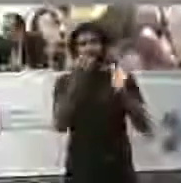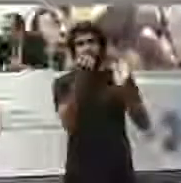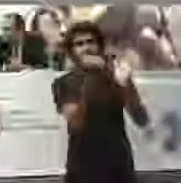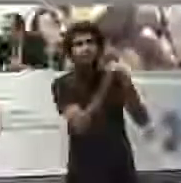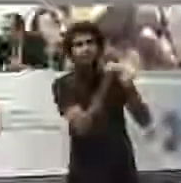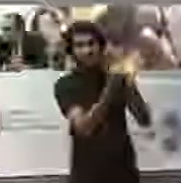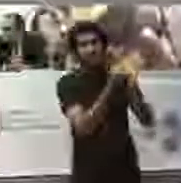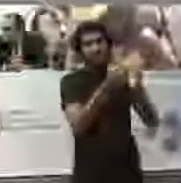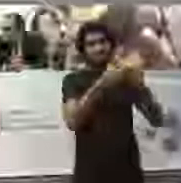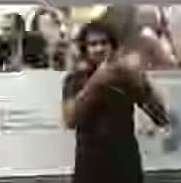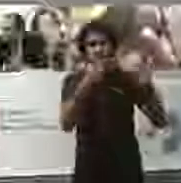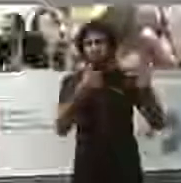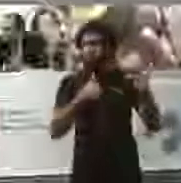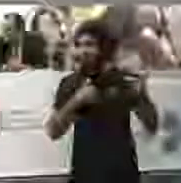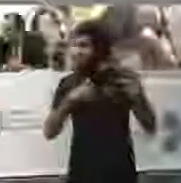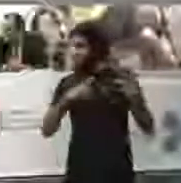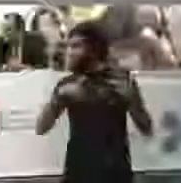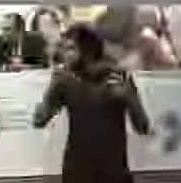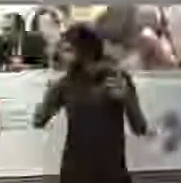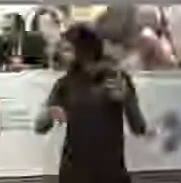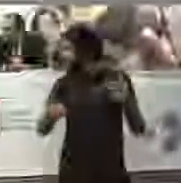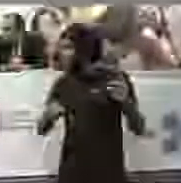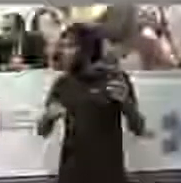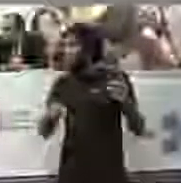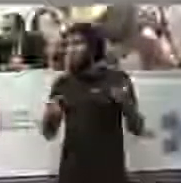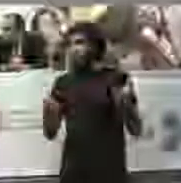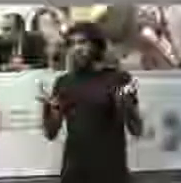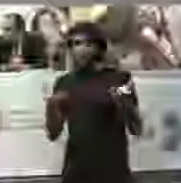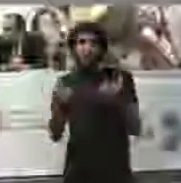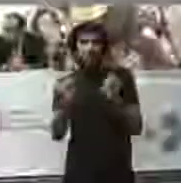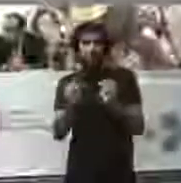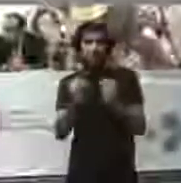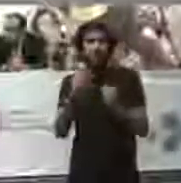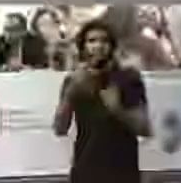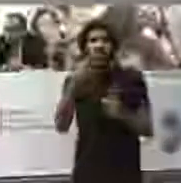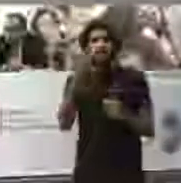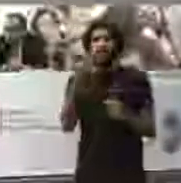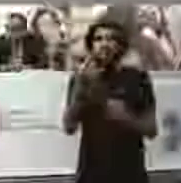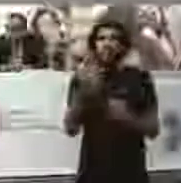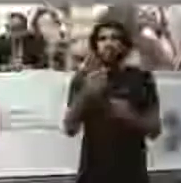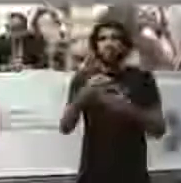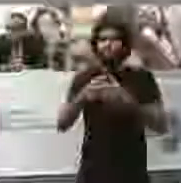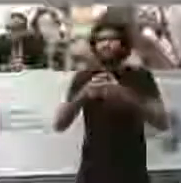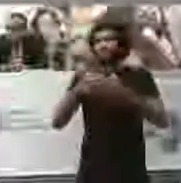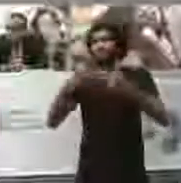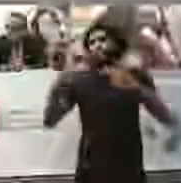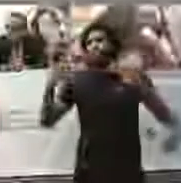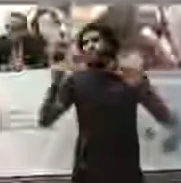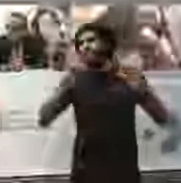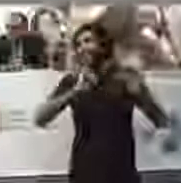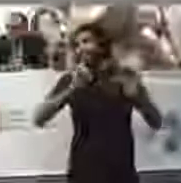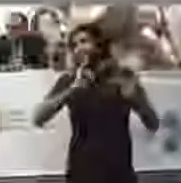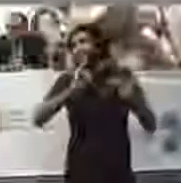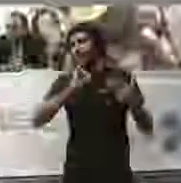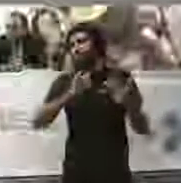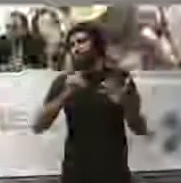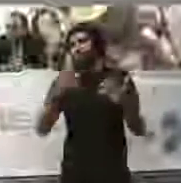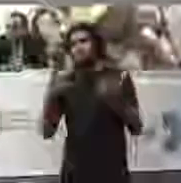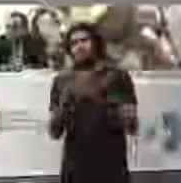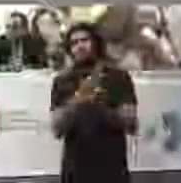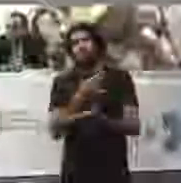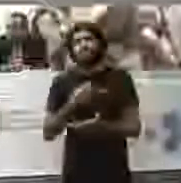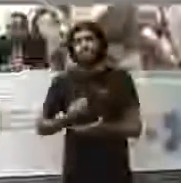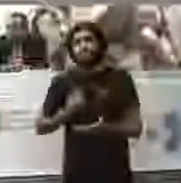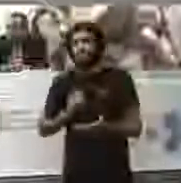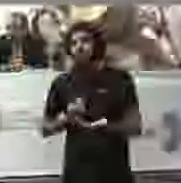não é mentira eu tenho é verdade eu poderia que fica uma hora falando de exemplos caricatos absurdos que que aconteceram mas não é